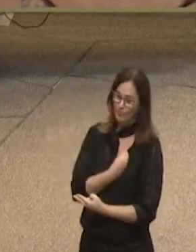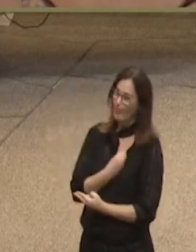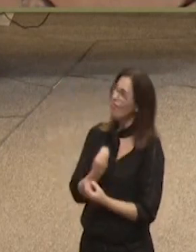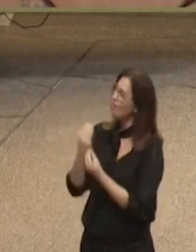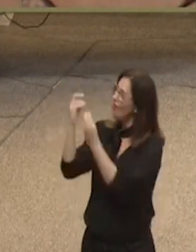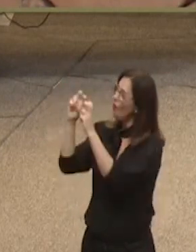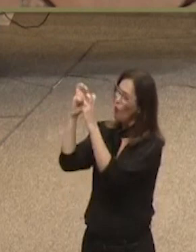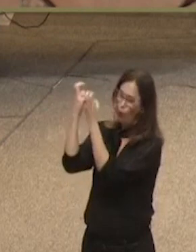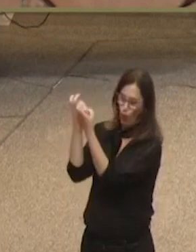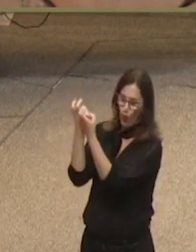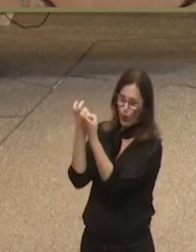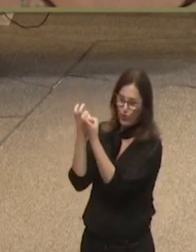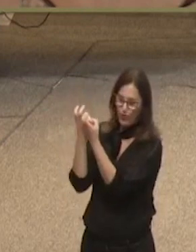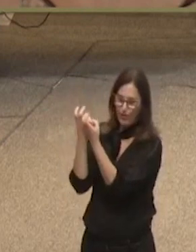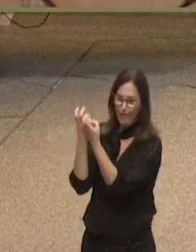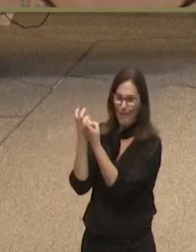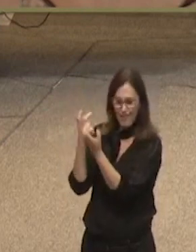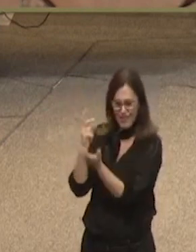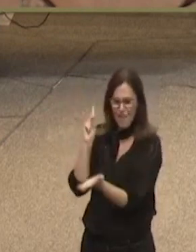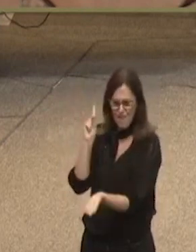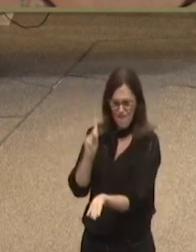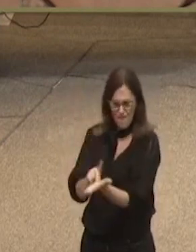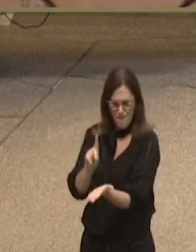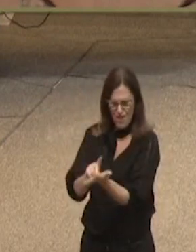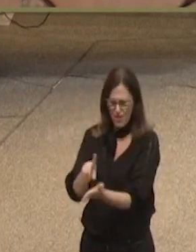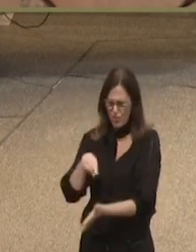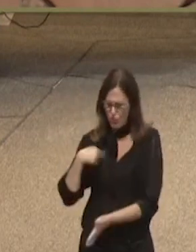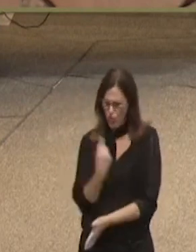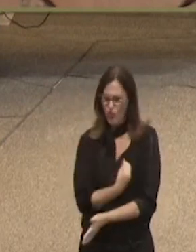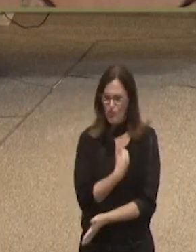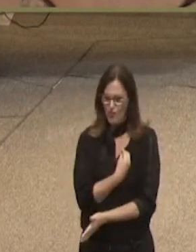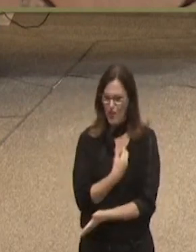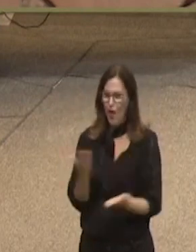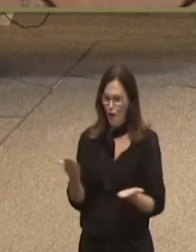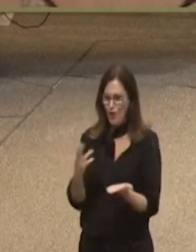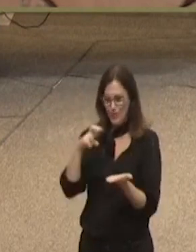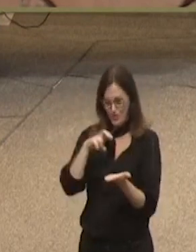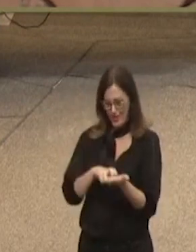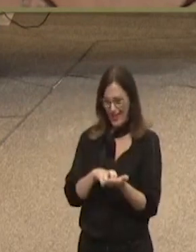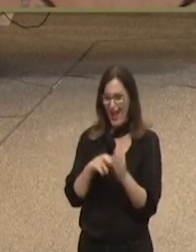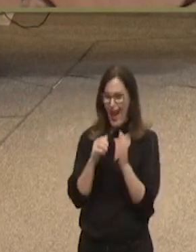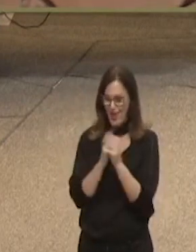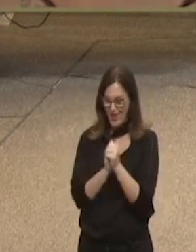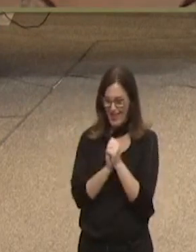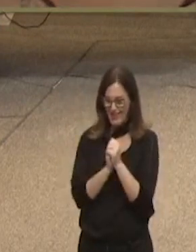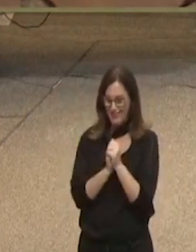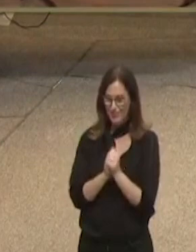culto. Que seja esta uma realidade na nossa vida nesta manhã. Amém.